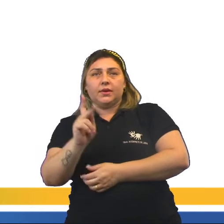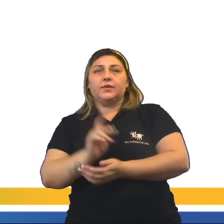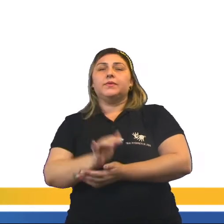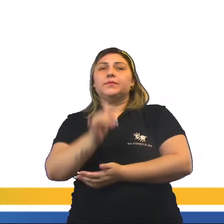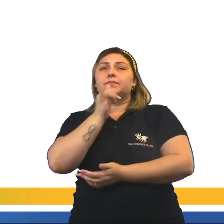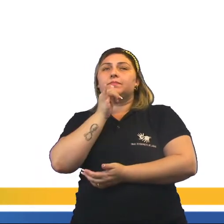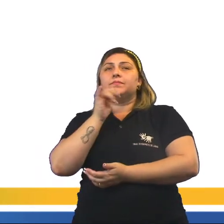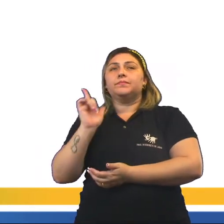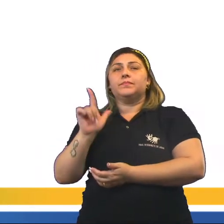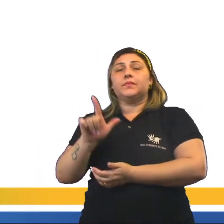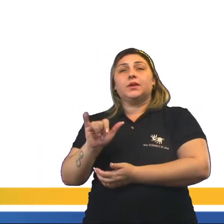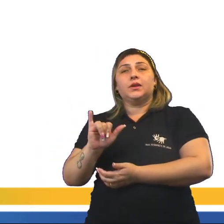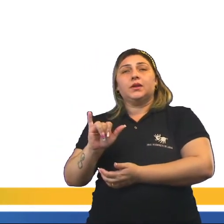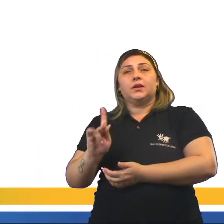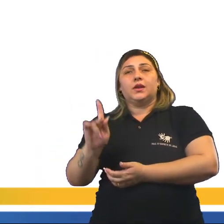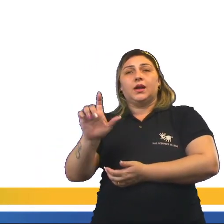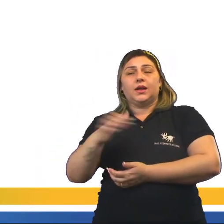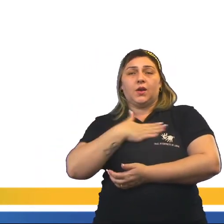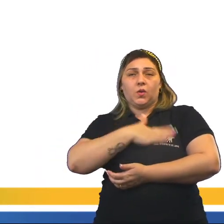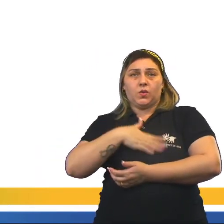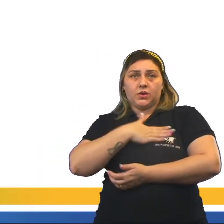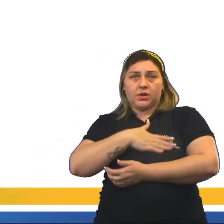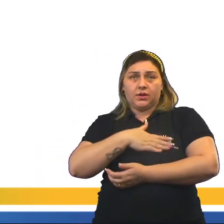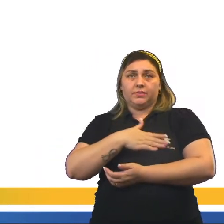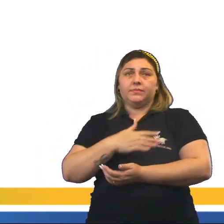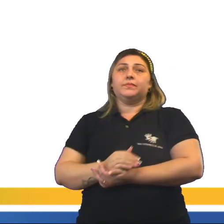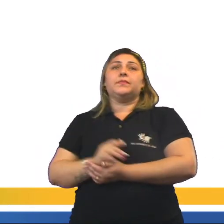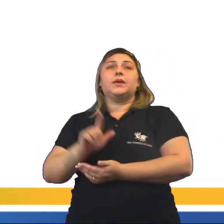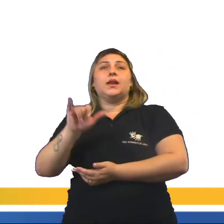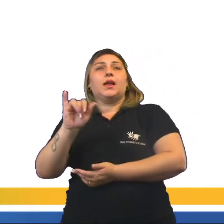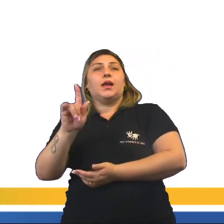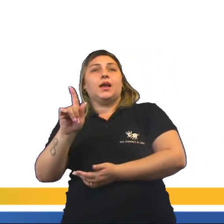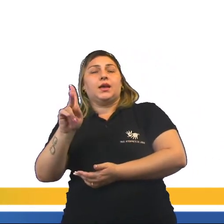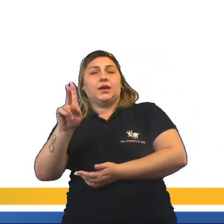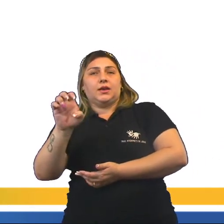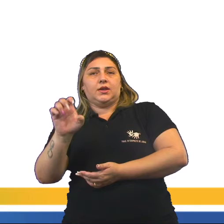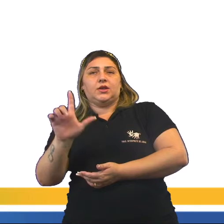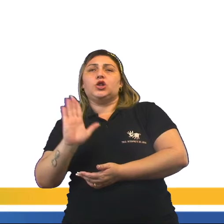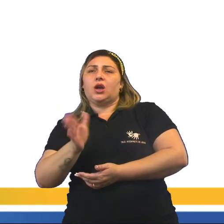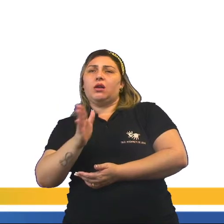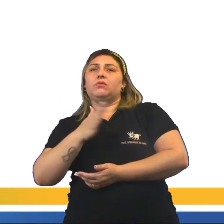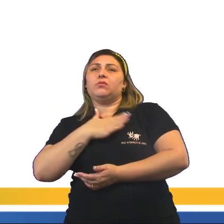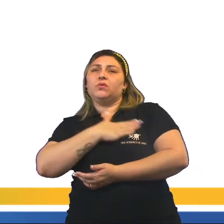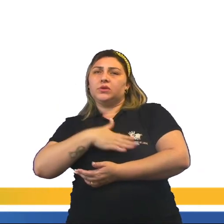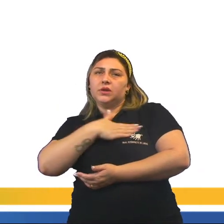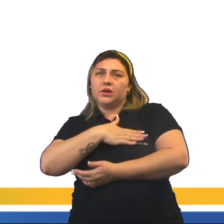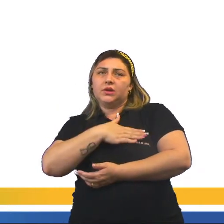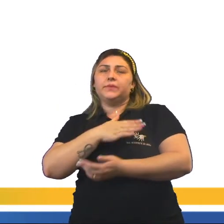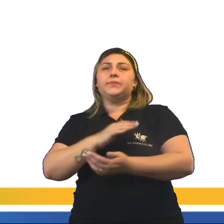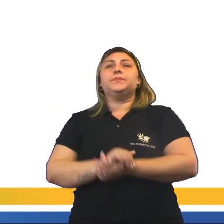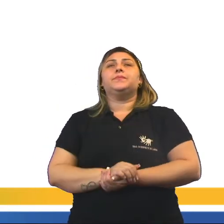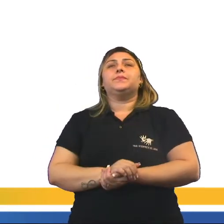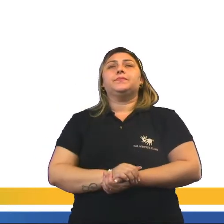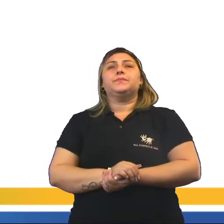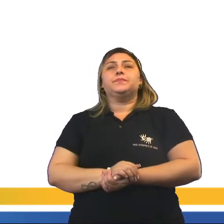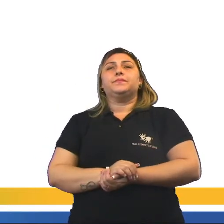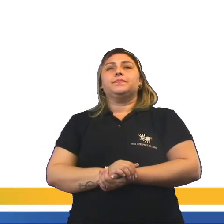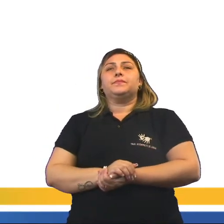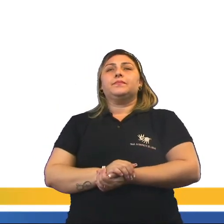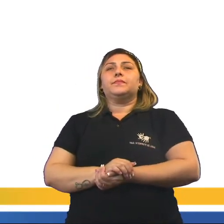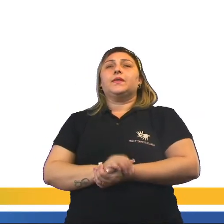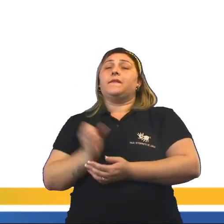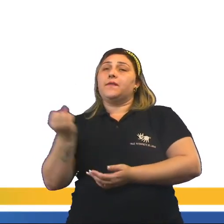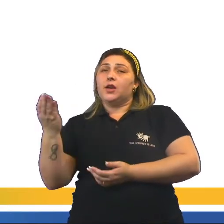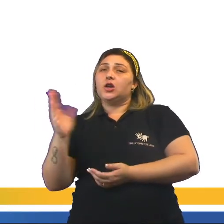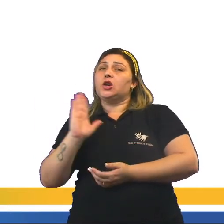Como exemplo, o verbo like, gostar, liked, gostei. Travel, viajar, traveled, viajei. Nesse caso do